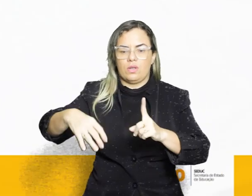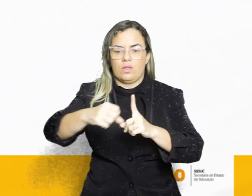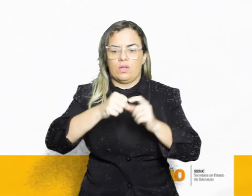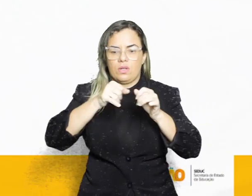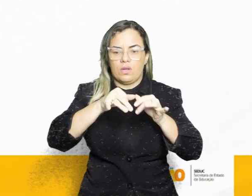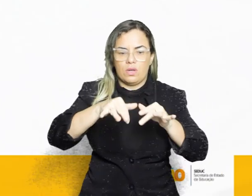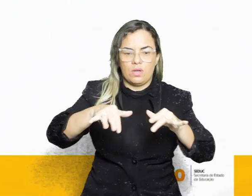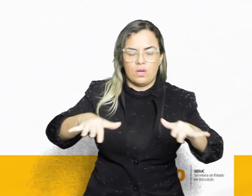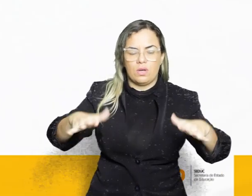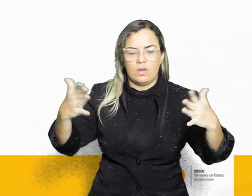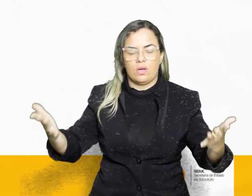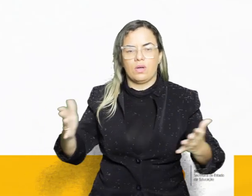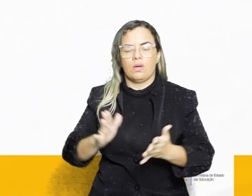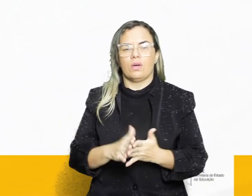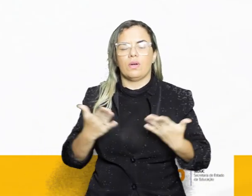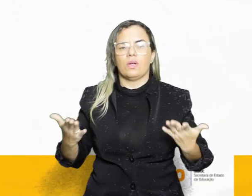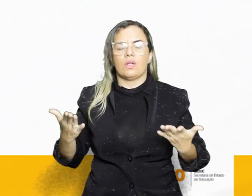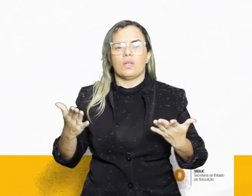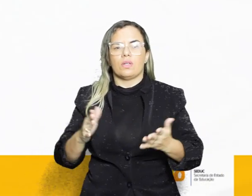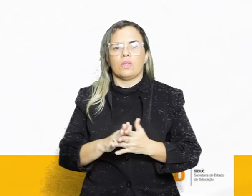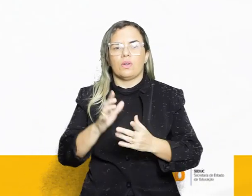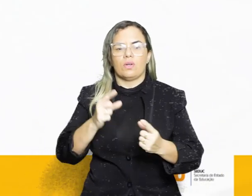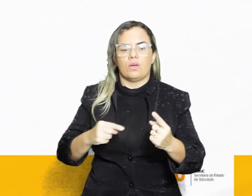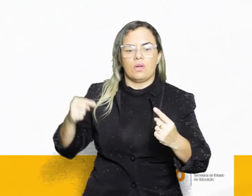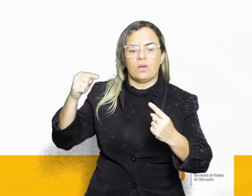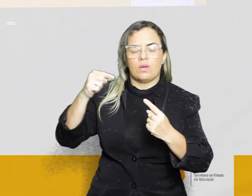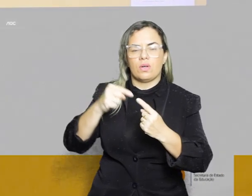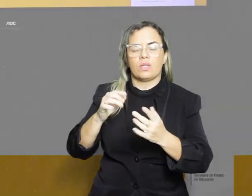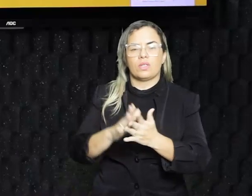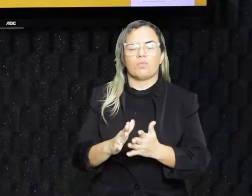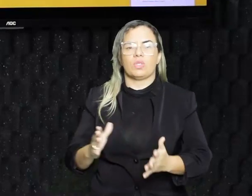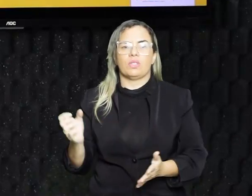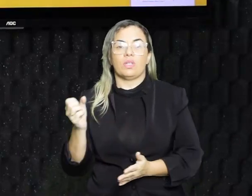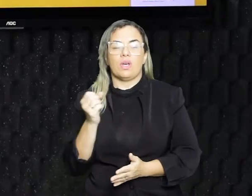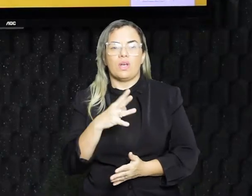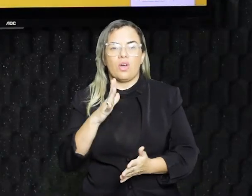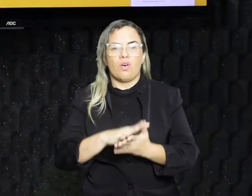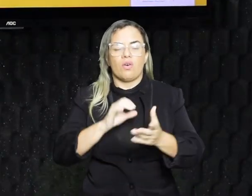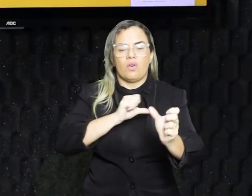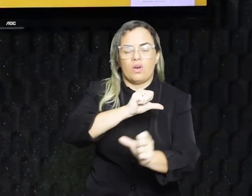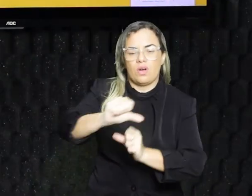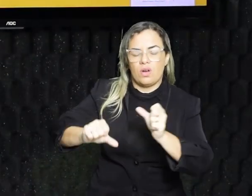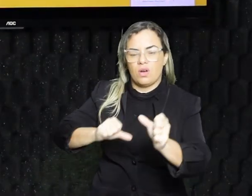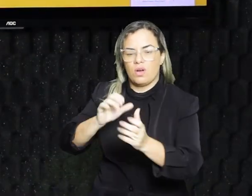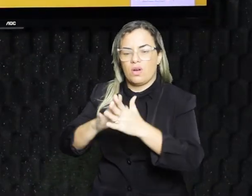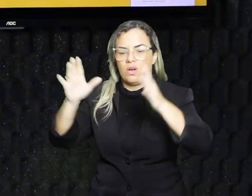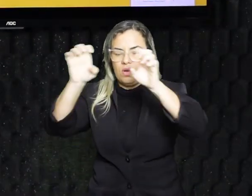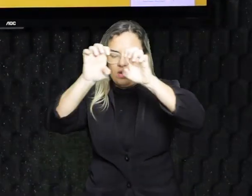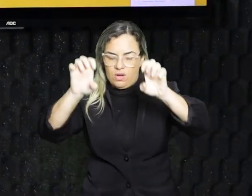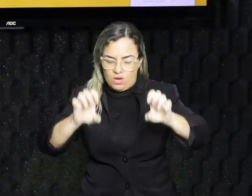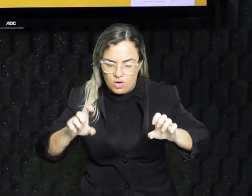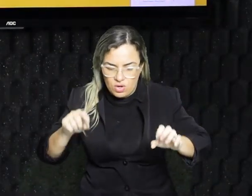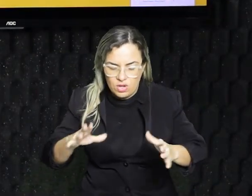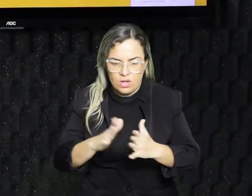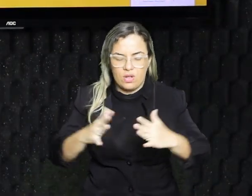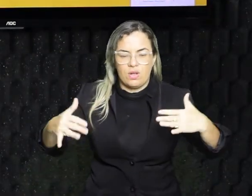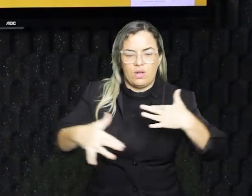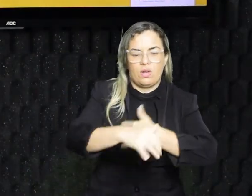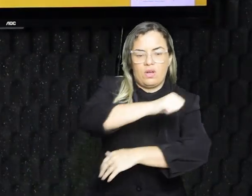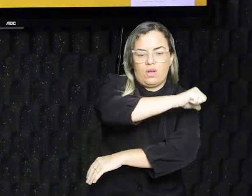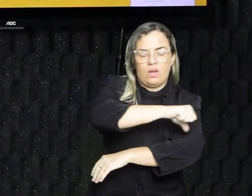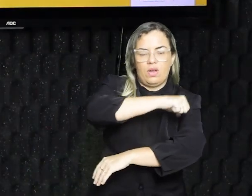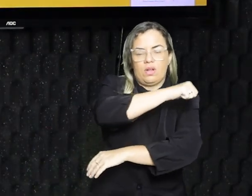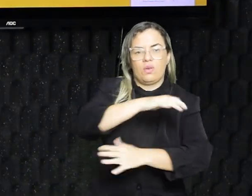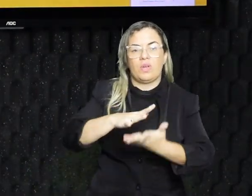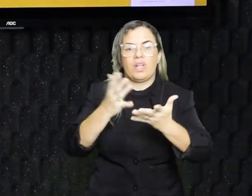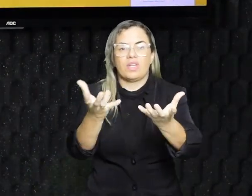quê? Ou seja, o que essas revitalizações, o que essas mudanças na estrutura da cidade do Rio de Janeiro buscam? O que